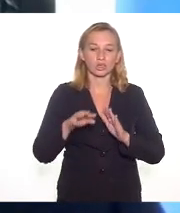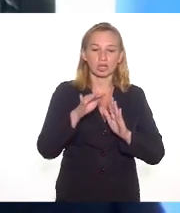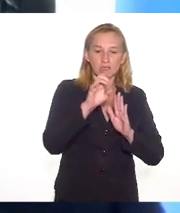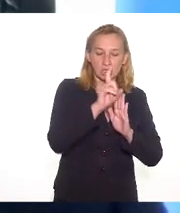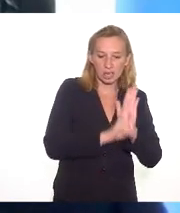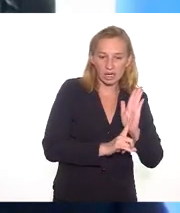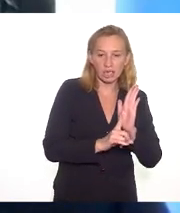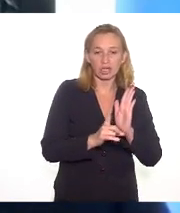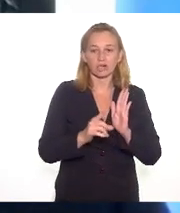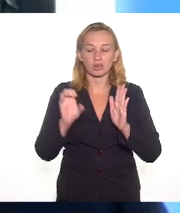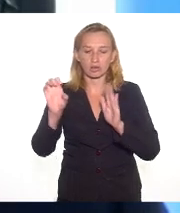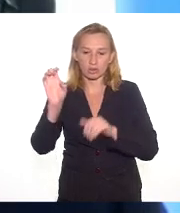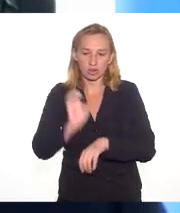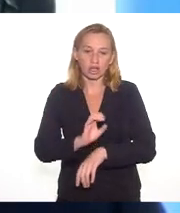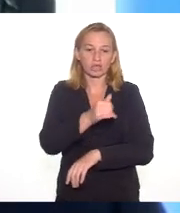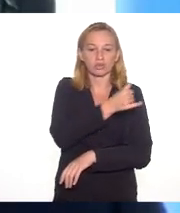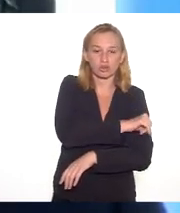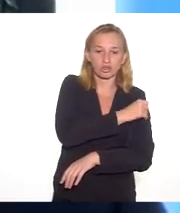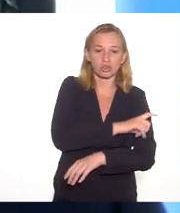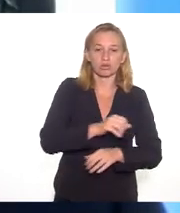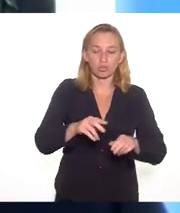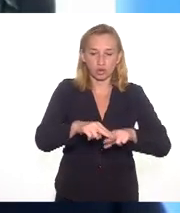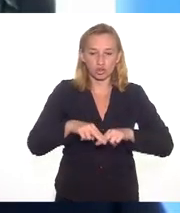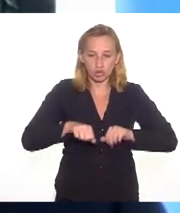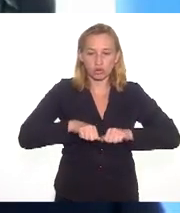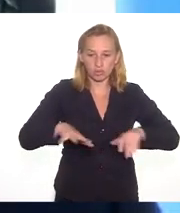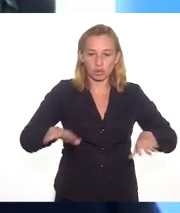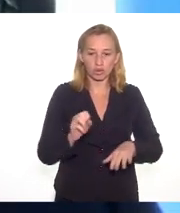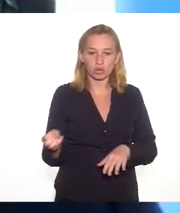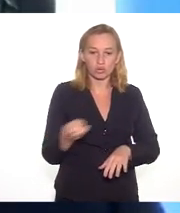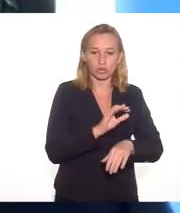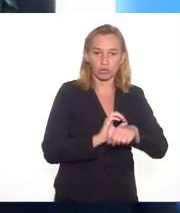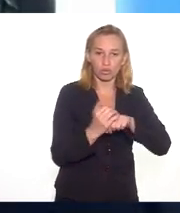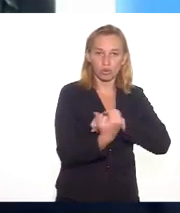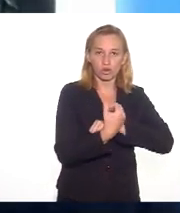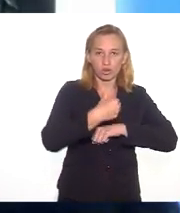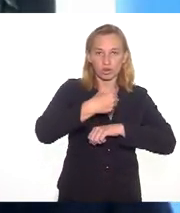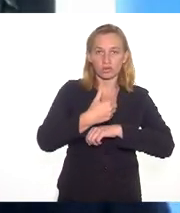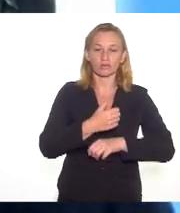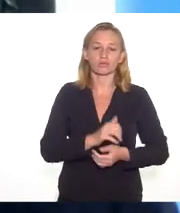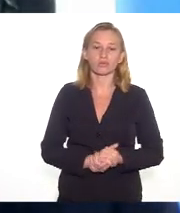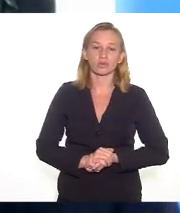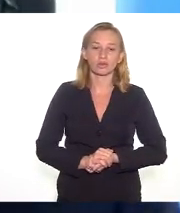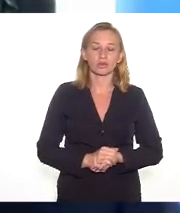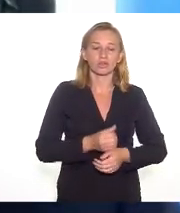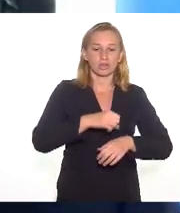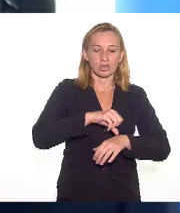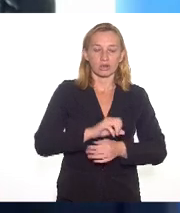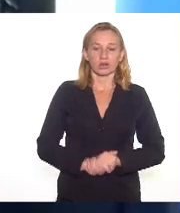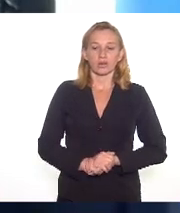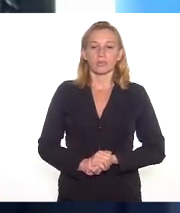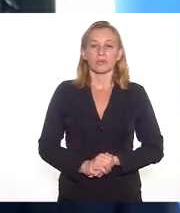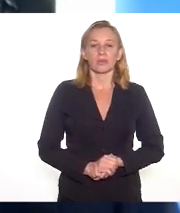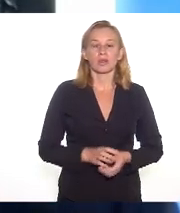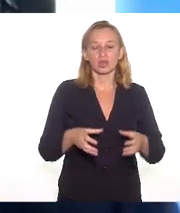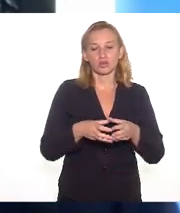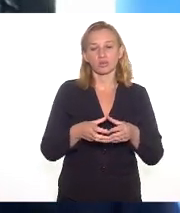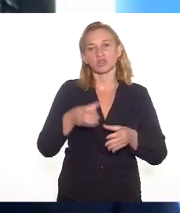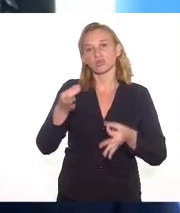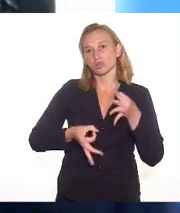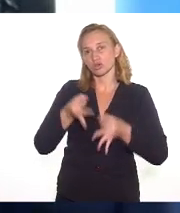Estado do Rio de Janeiro, em decorrência da pandemia do novo coronavírus. Pendendo de pareceres das comissões de